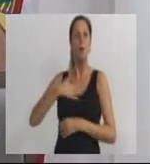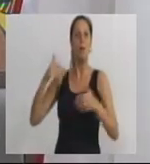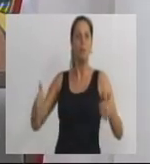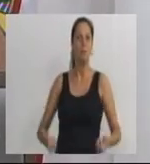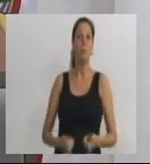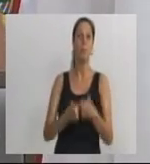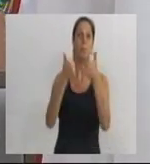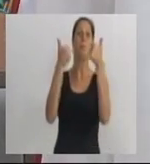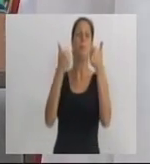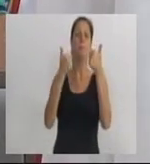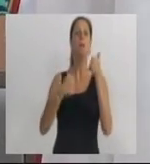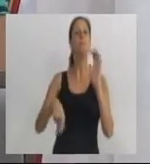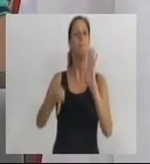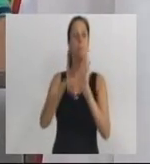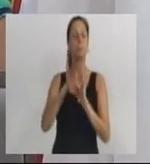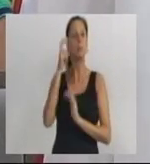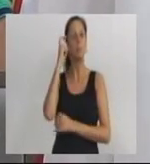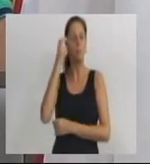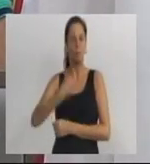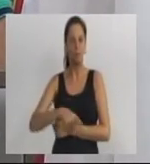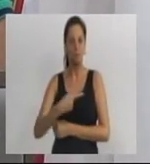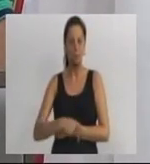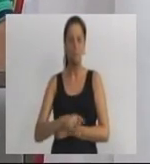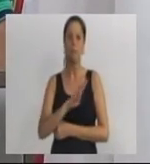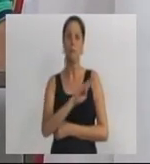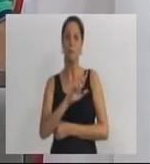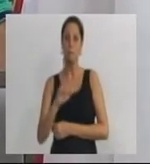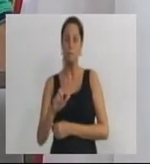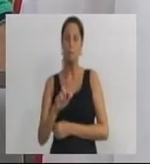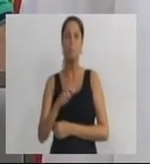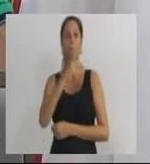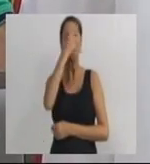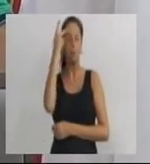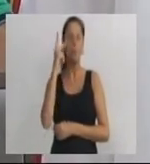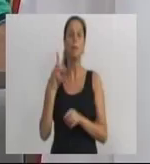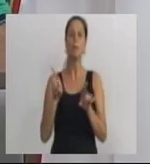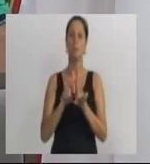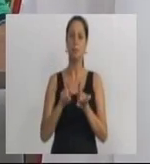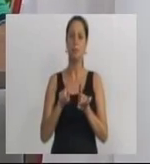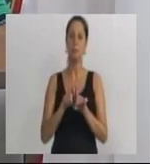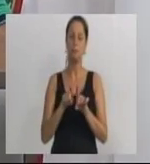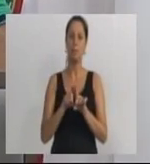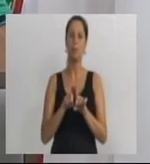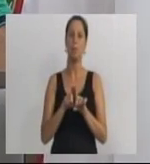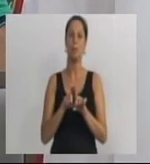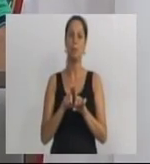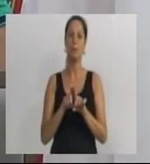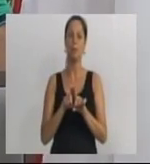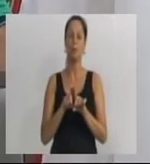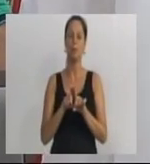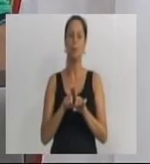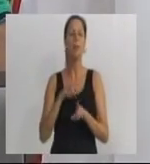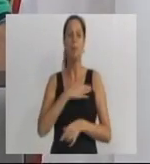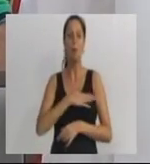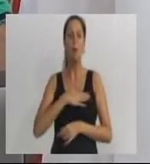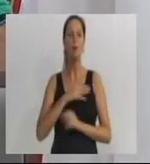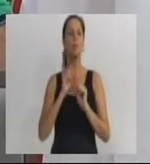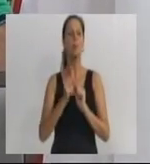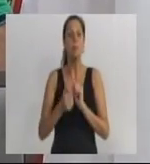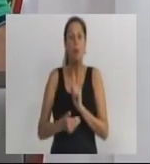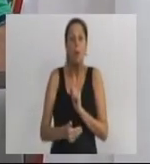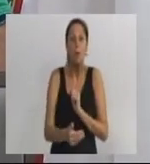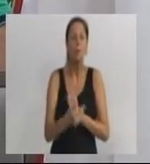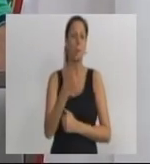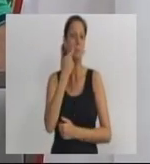tradição germânica aqui no nosso município, que assistam sexta-feira o Globo